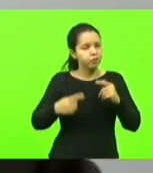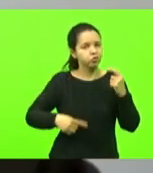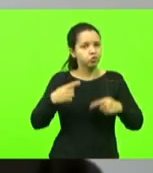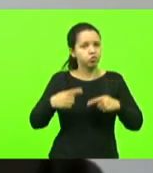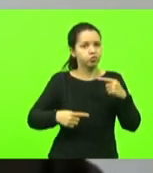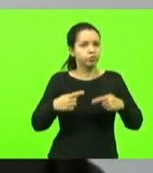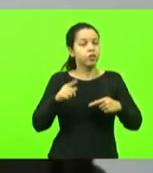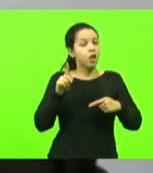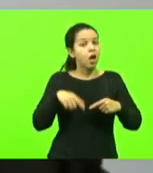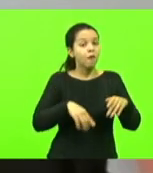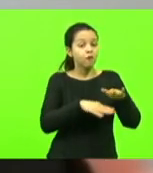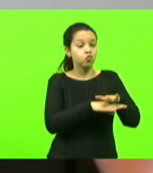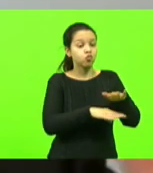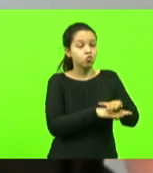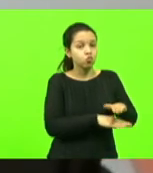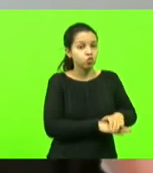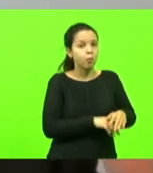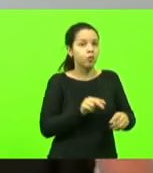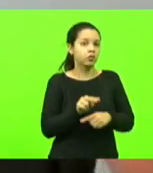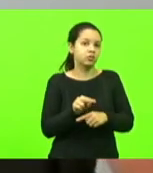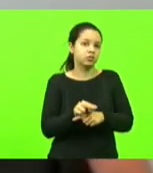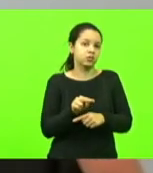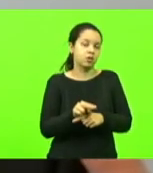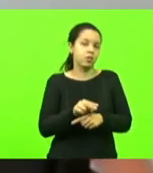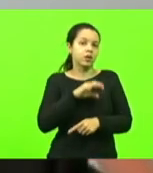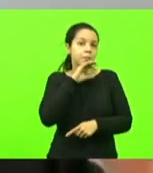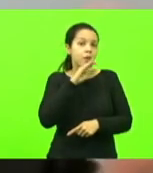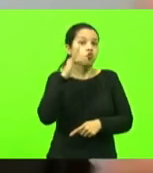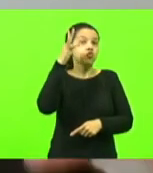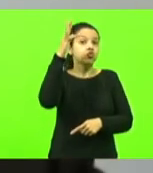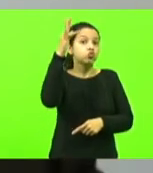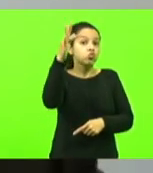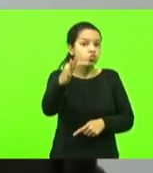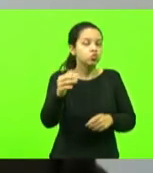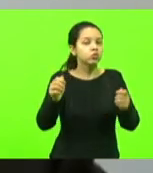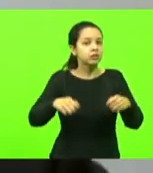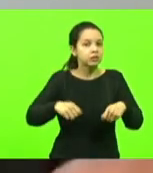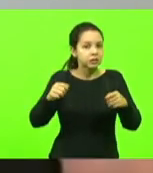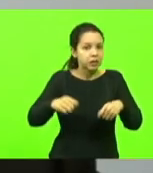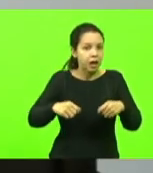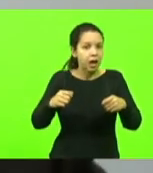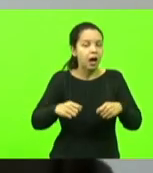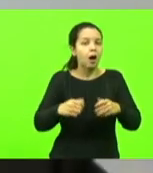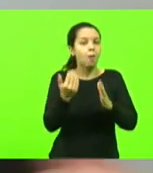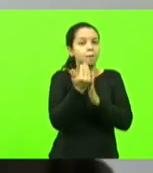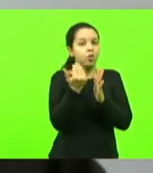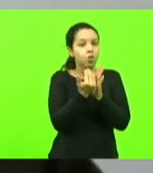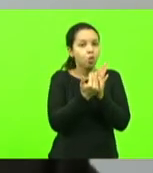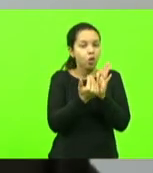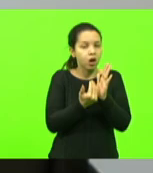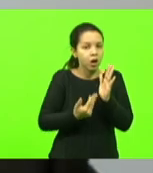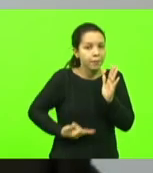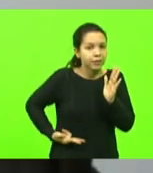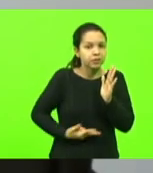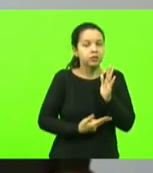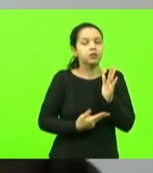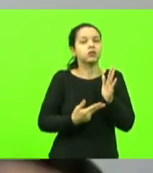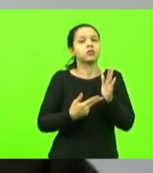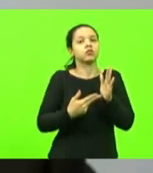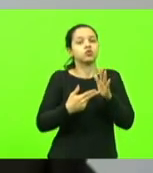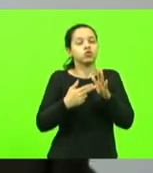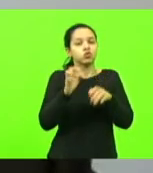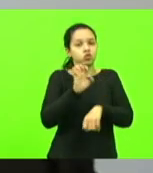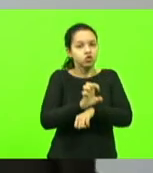um dia nós possamos fazer um programa de castração em nível de estado, nos 295 municípios. Isso vai